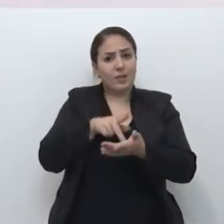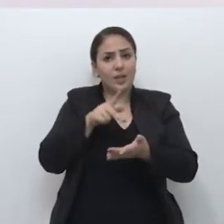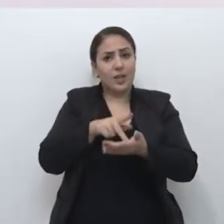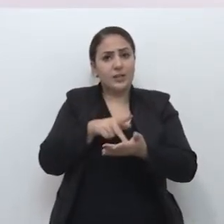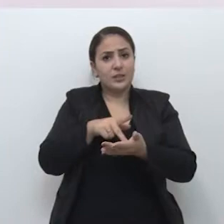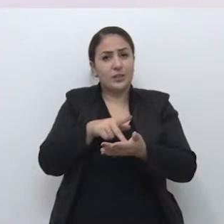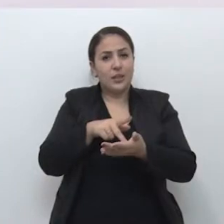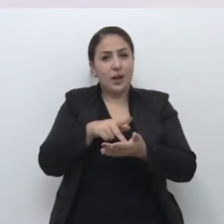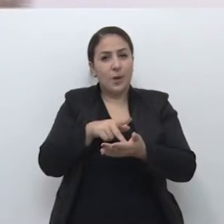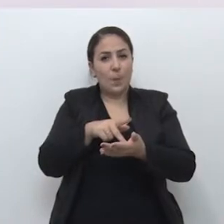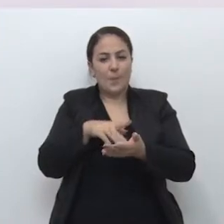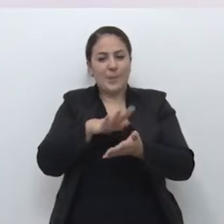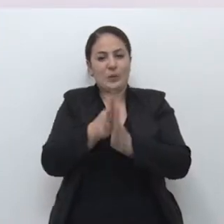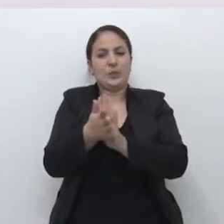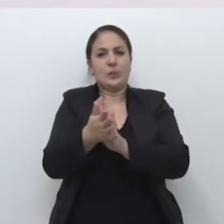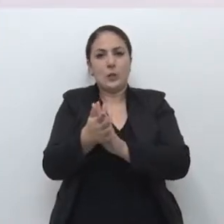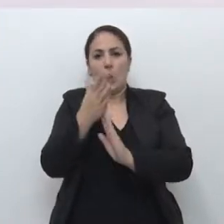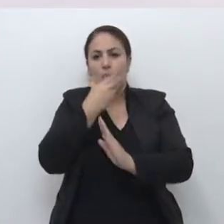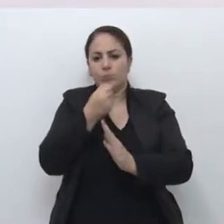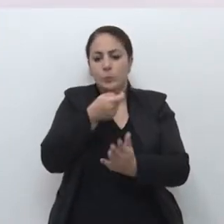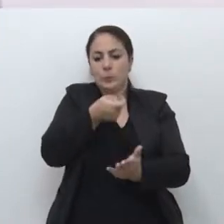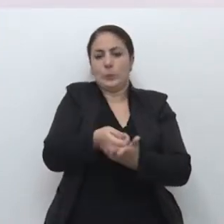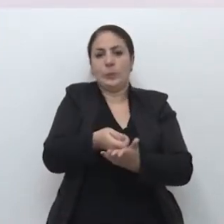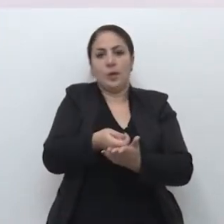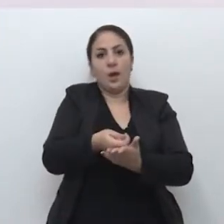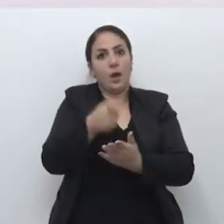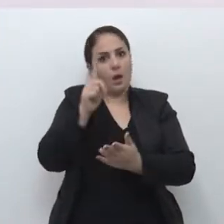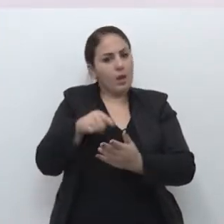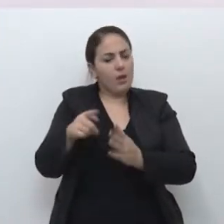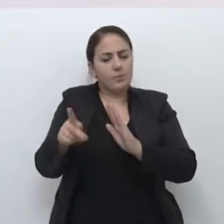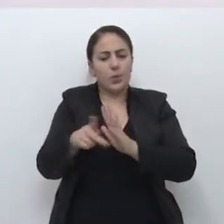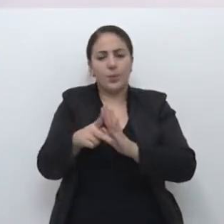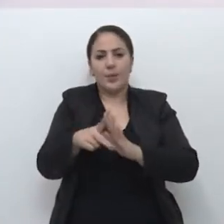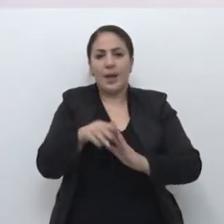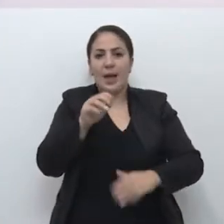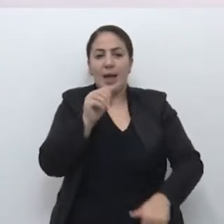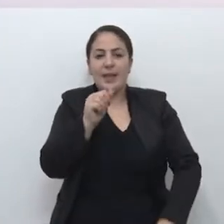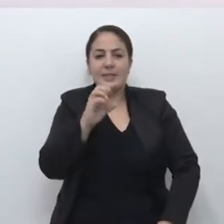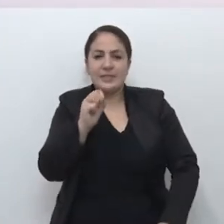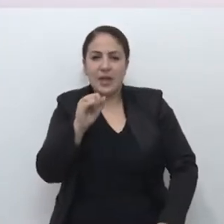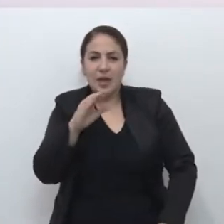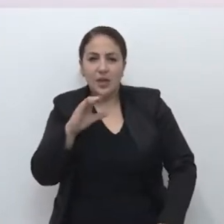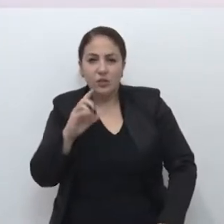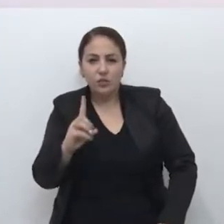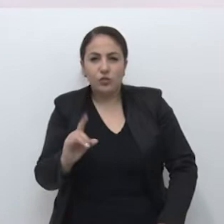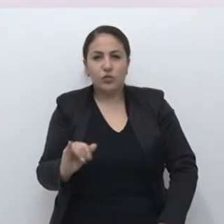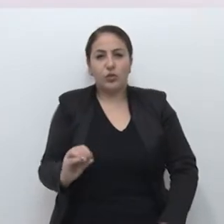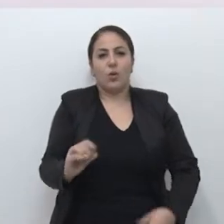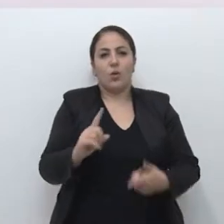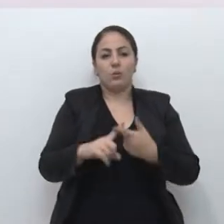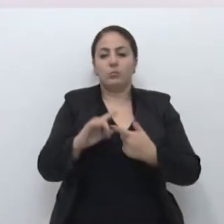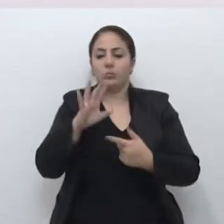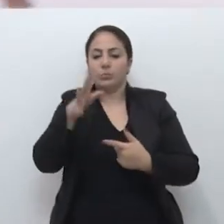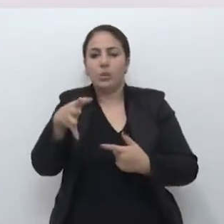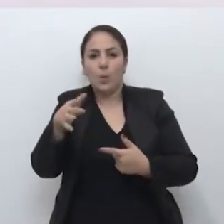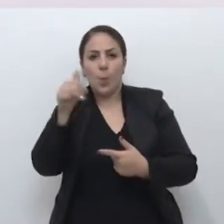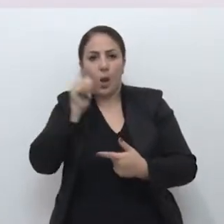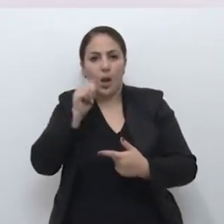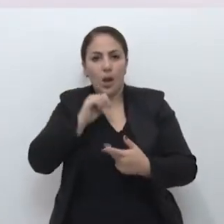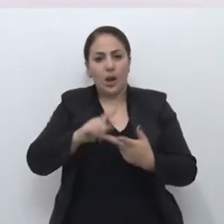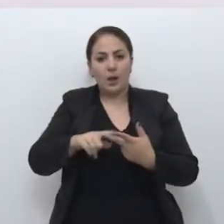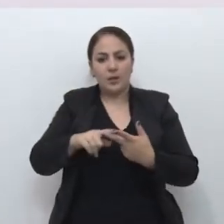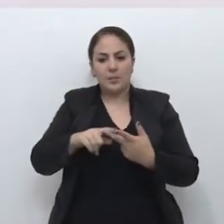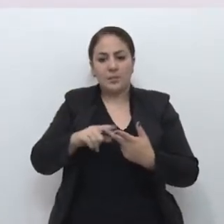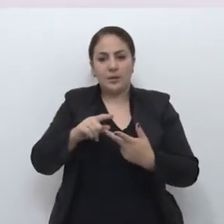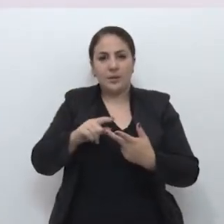verdade, o machismo ele é estrutural, né? Esse tipo de atitude de assédio, de invadir o espaço de uma mulher, de invadir o corpo